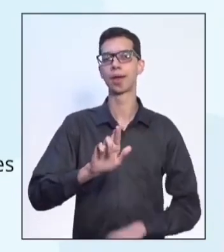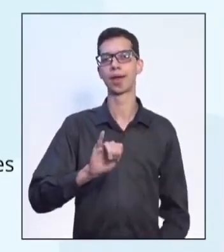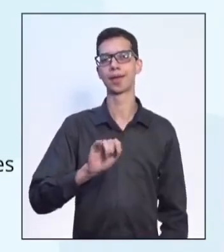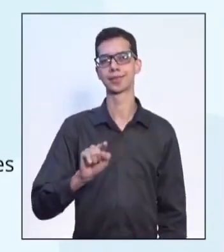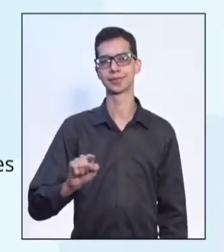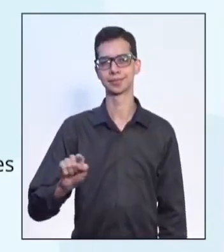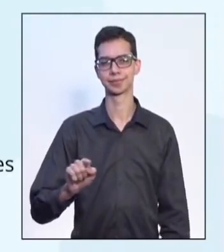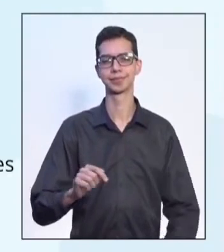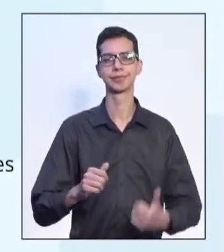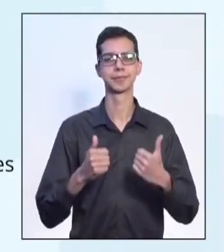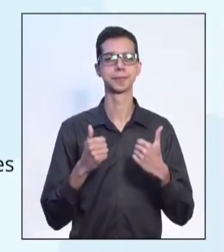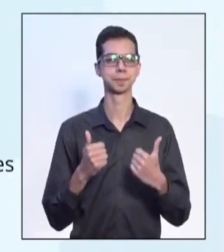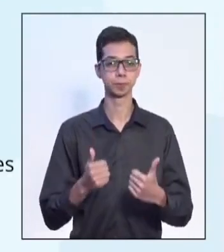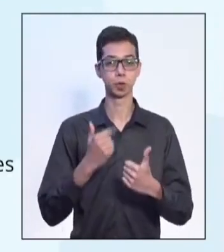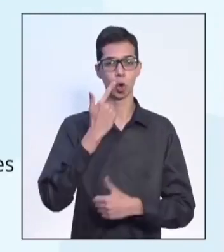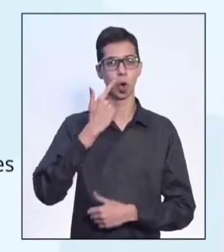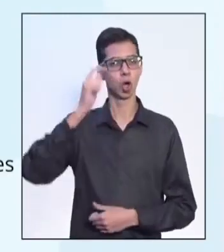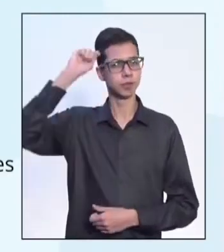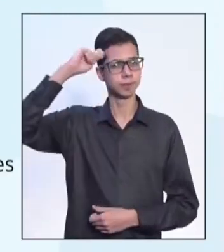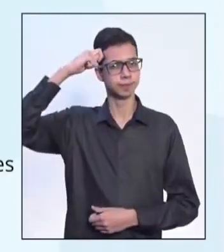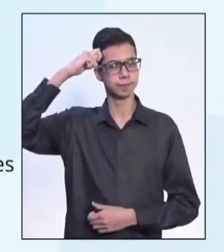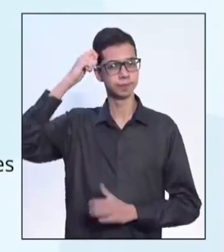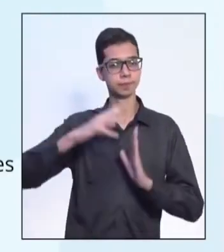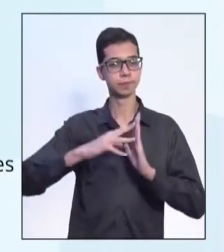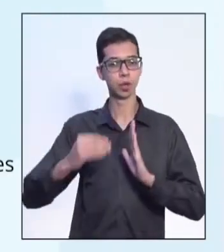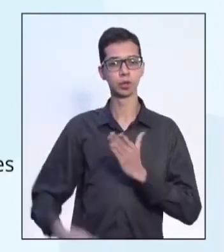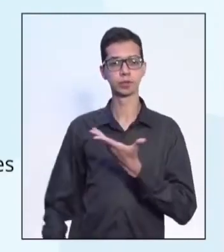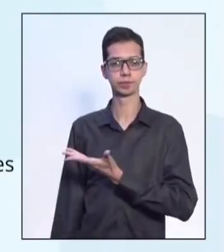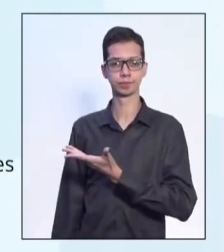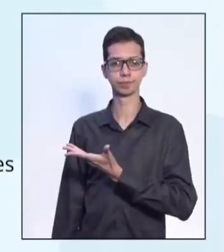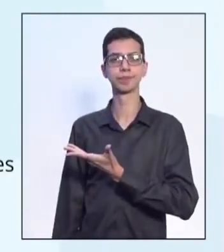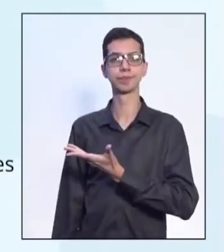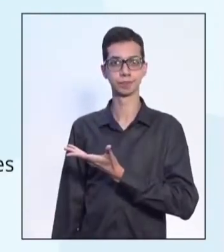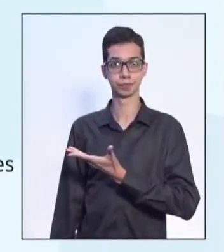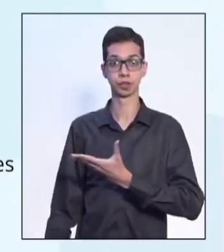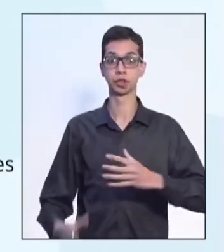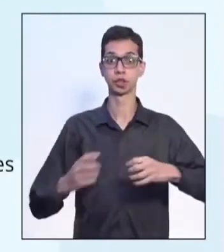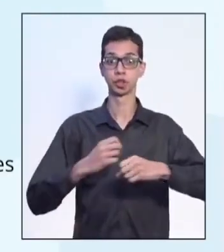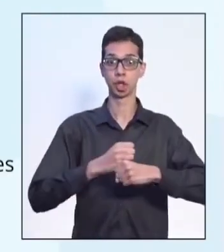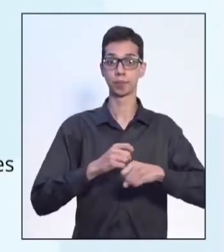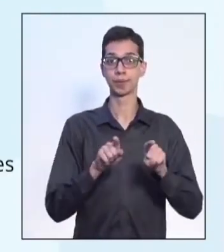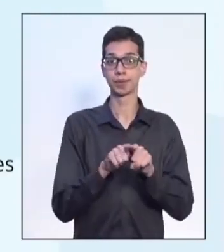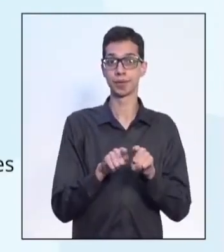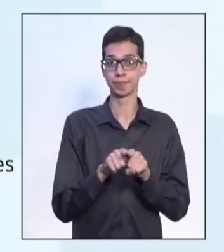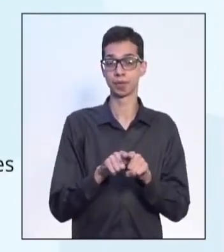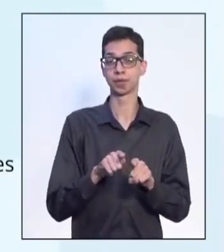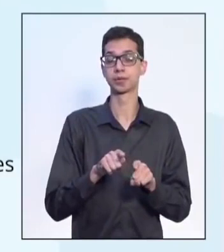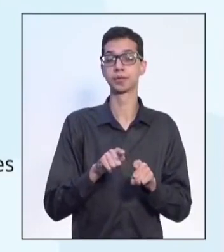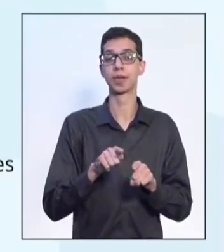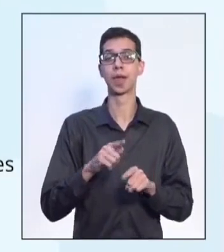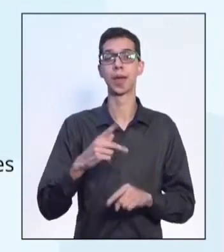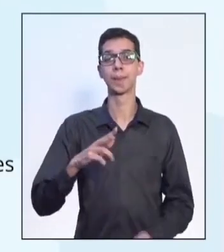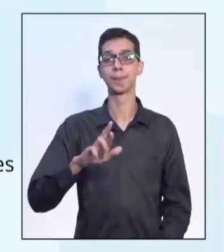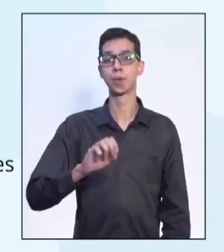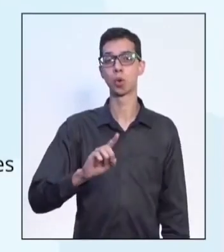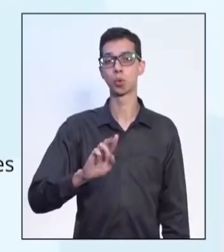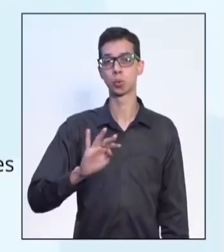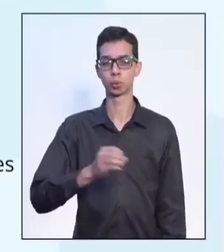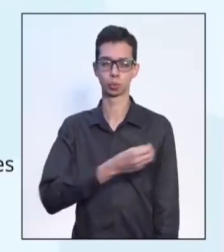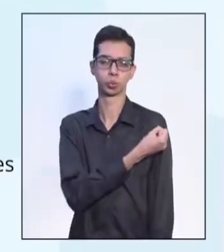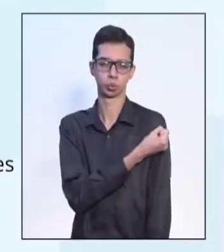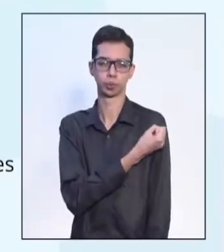Observa que eu coloquei em negrito a forma já com as somas e com o produto. Tá lá, x ao